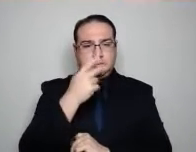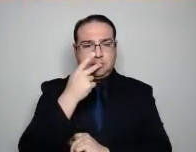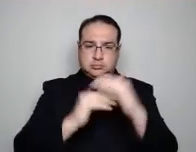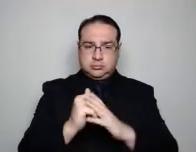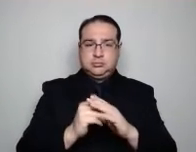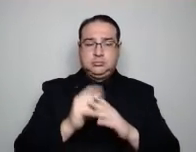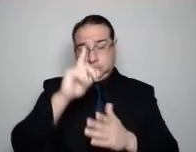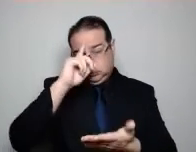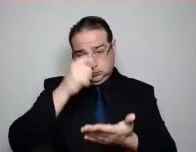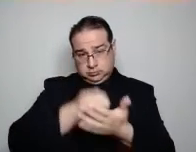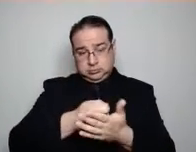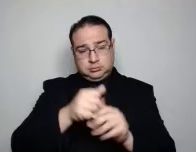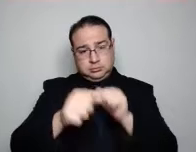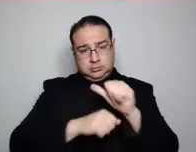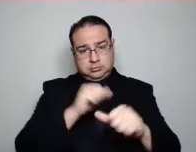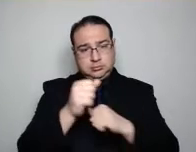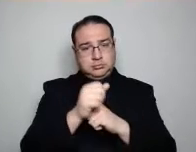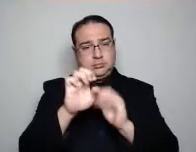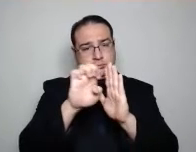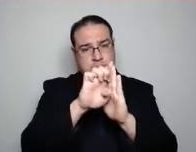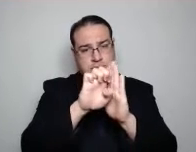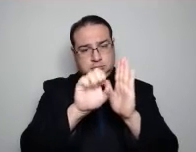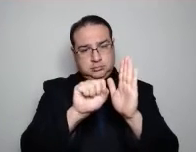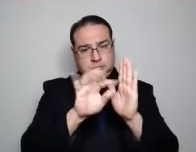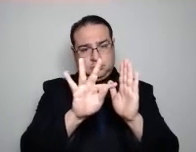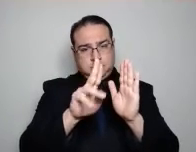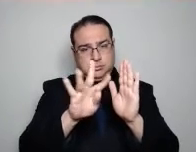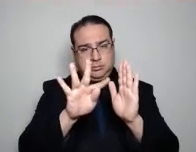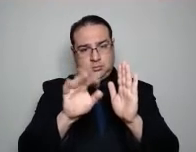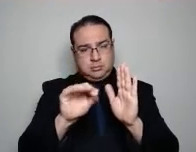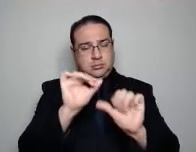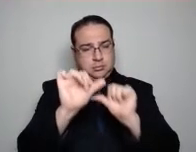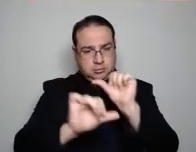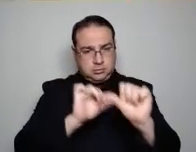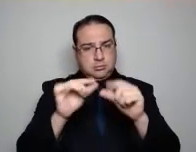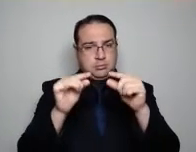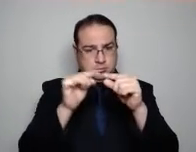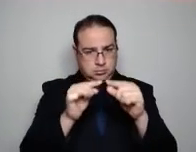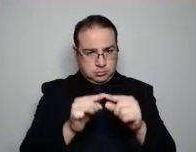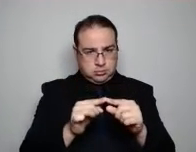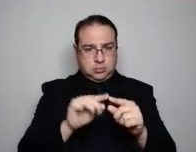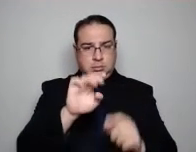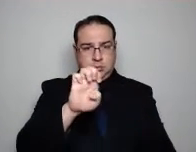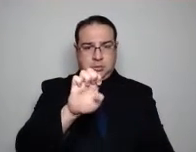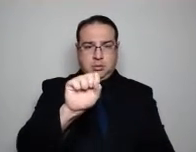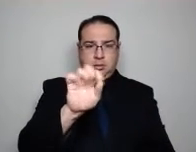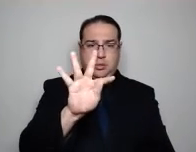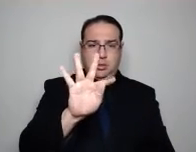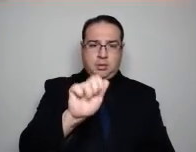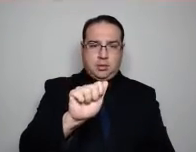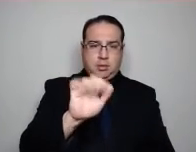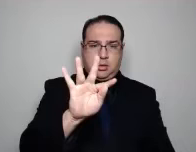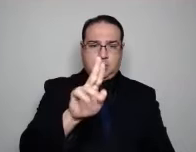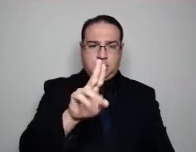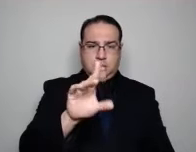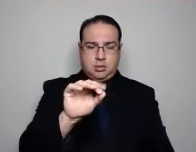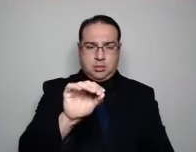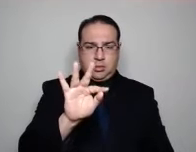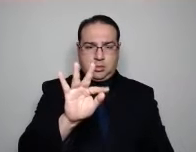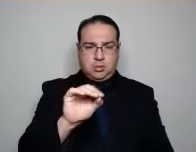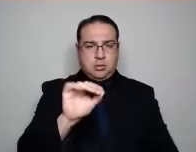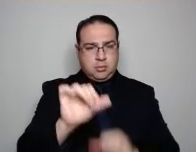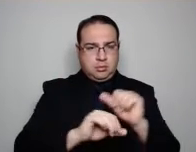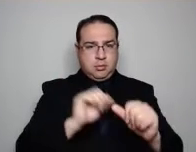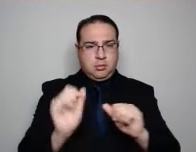reforma do estatuto, ou seja, para se alterar o estatuto, se alterar o valor da cota, mudar o valor da